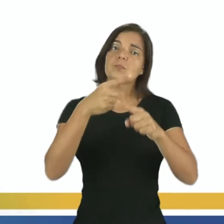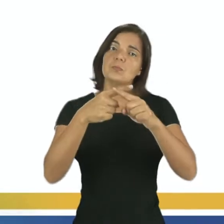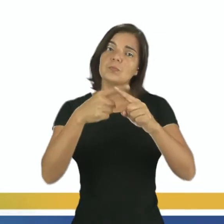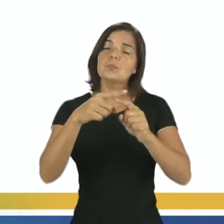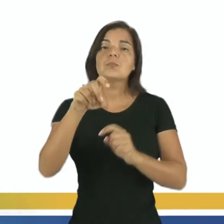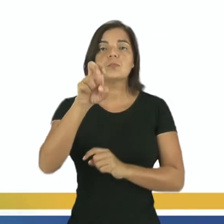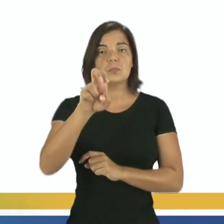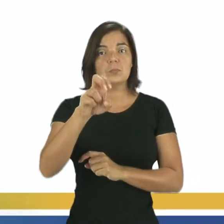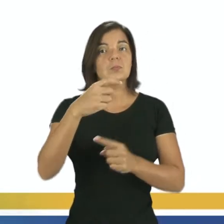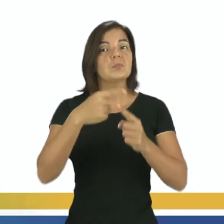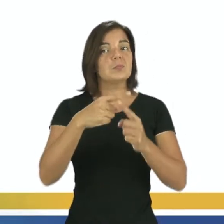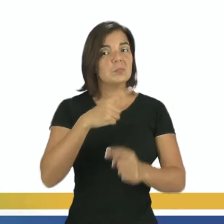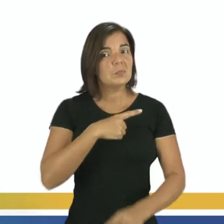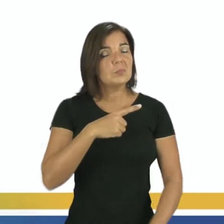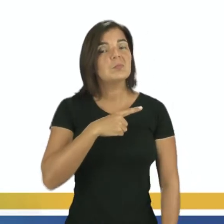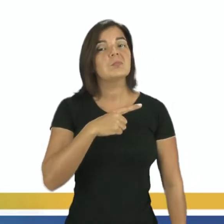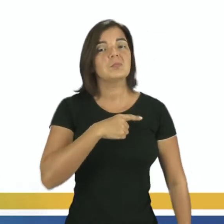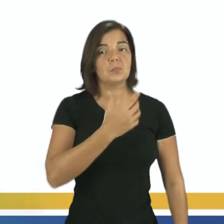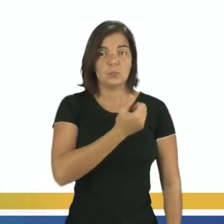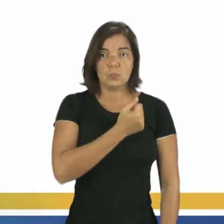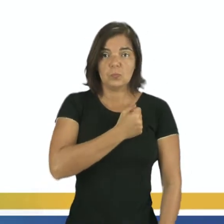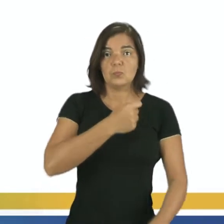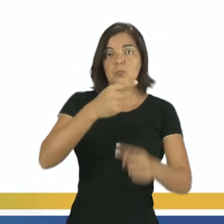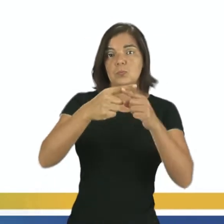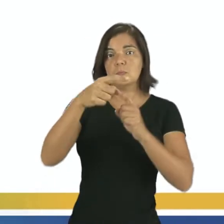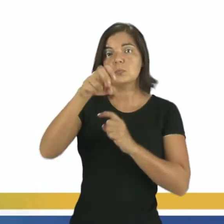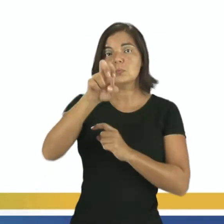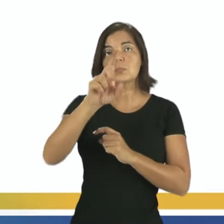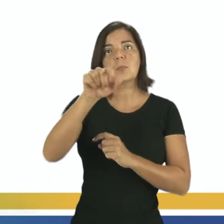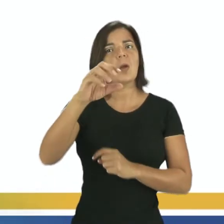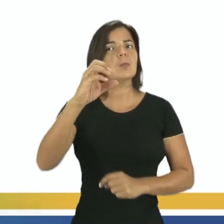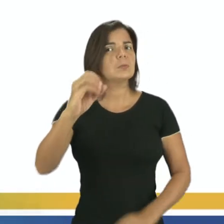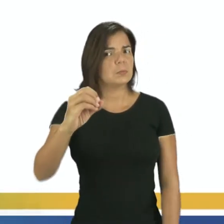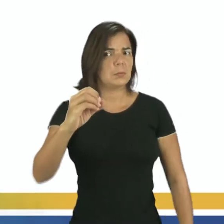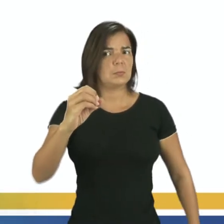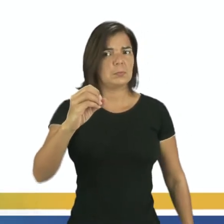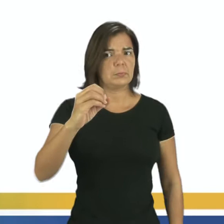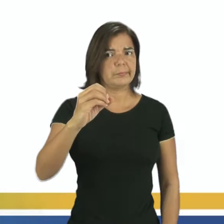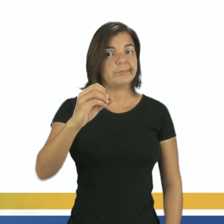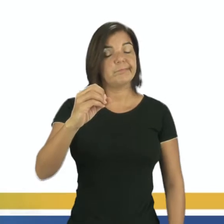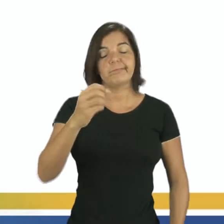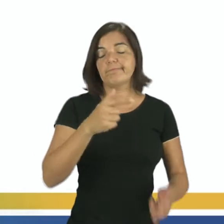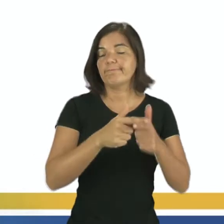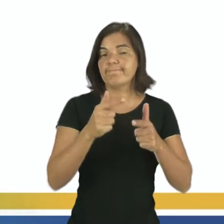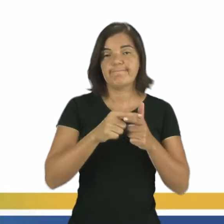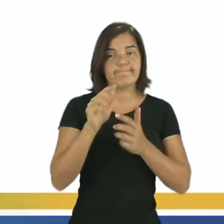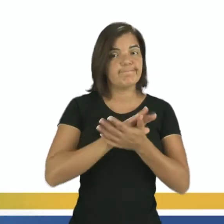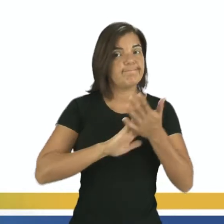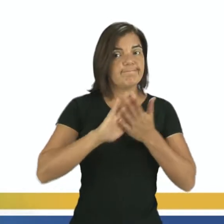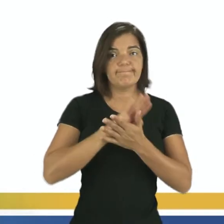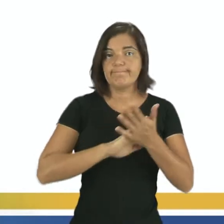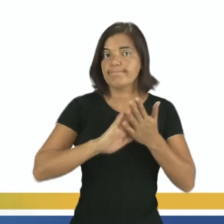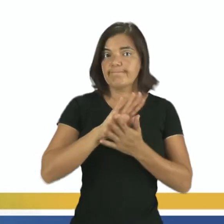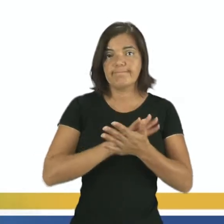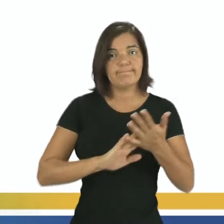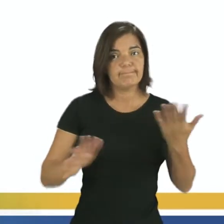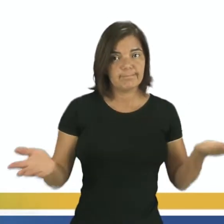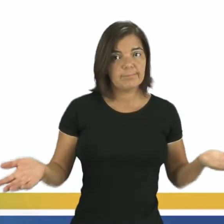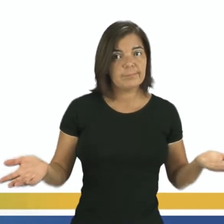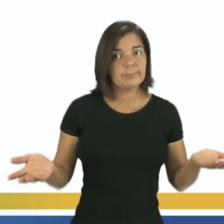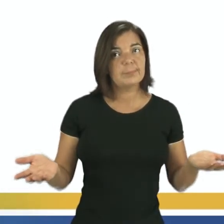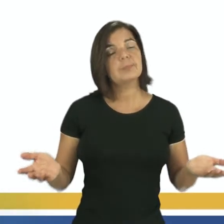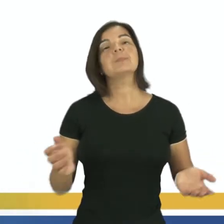porque existe um número que multiplicado por 5 dá zero, que é o próprio zero. Não tem problema nenhum, não afeta a definição de